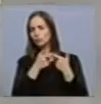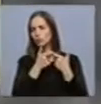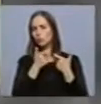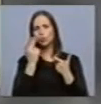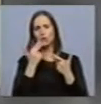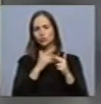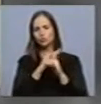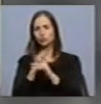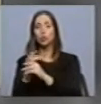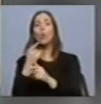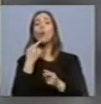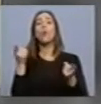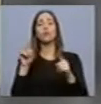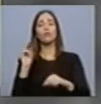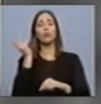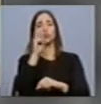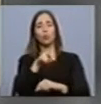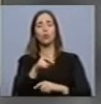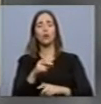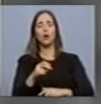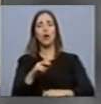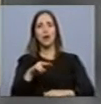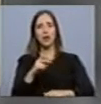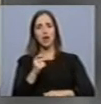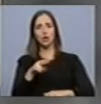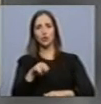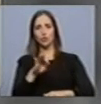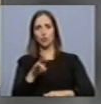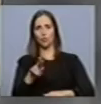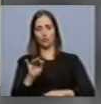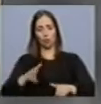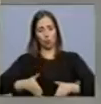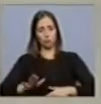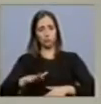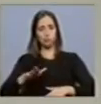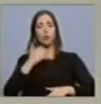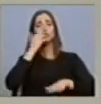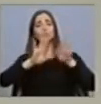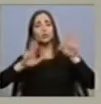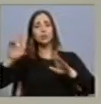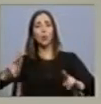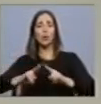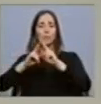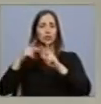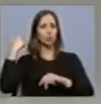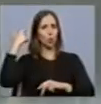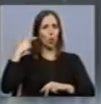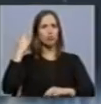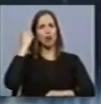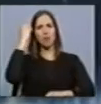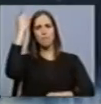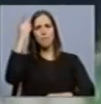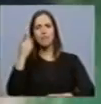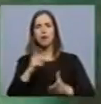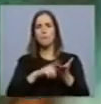Magnouf, terra natal. Depois de exposições coletivas em Paris e Londres, na Alemanha e nos Estados Unidos, há 100